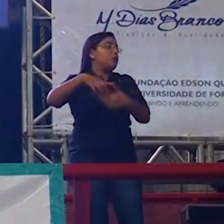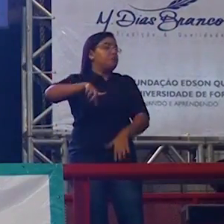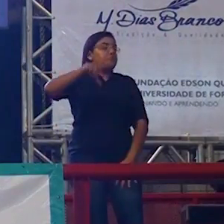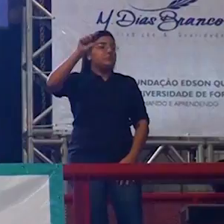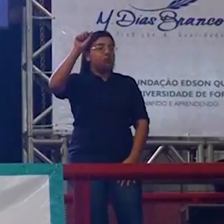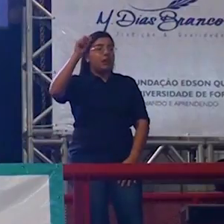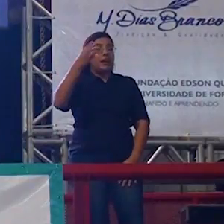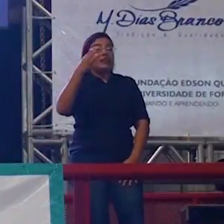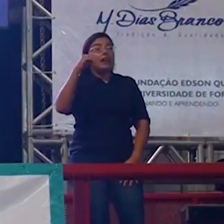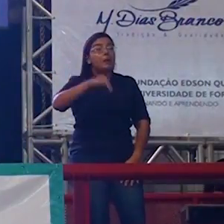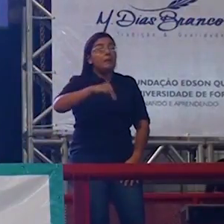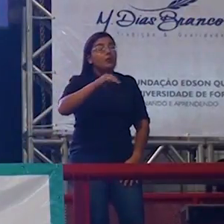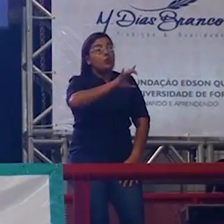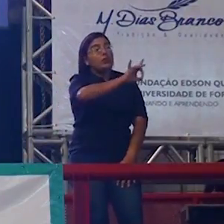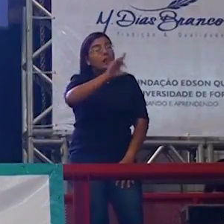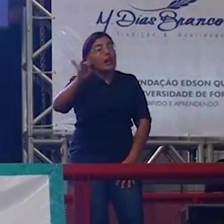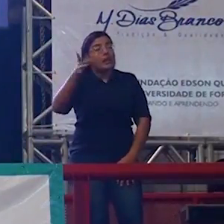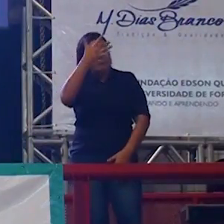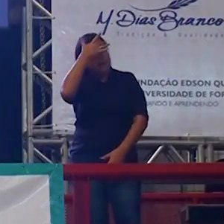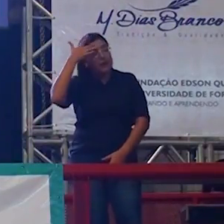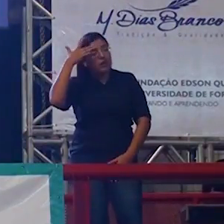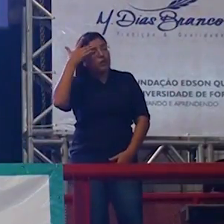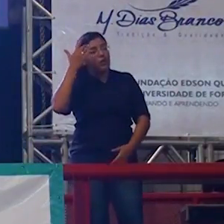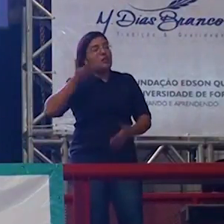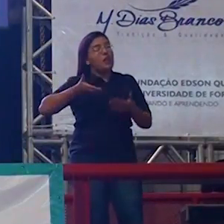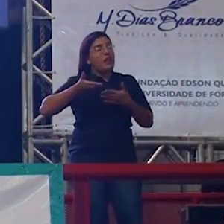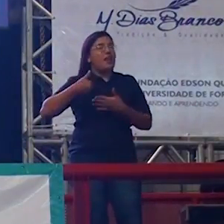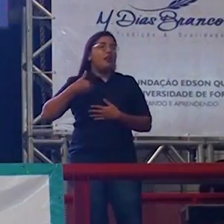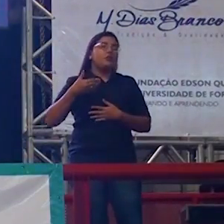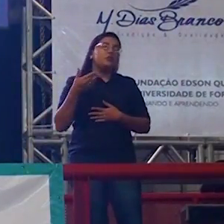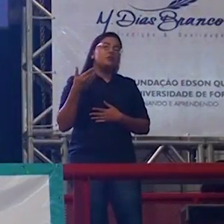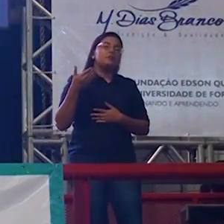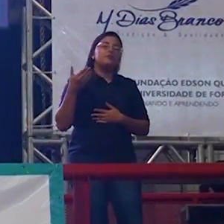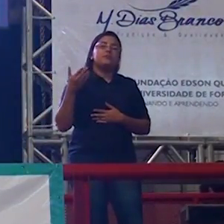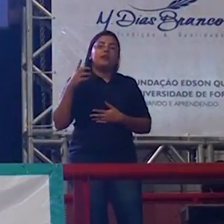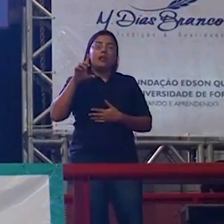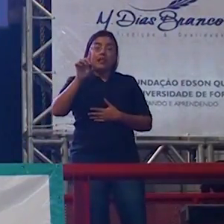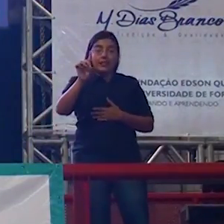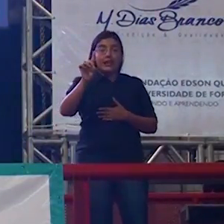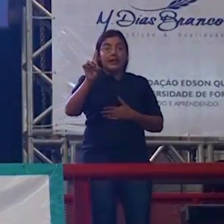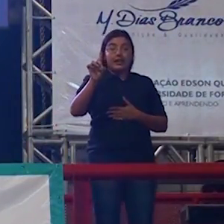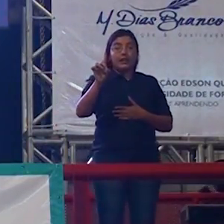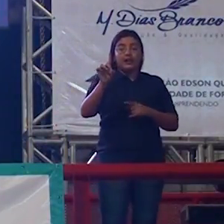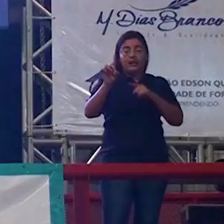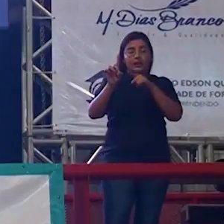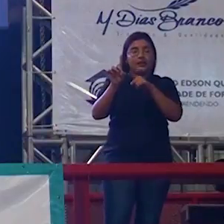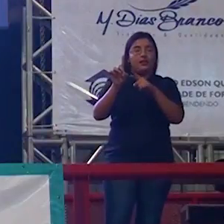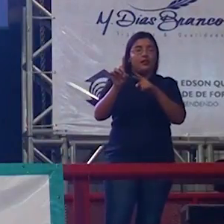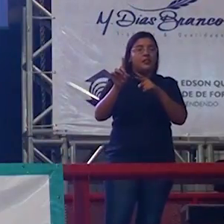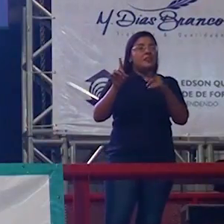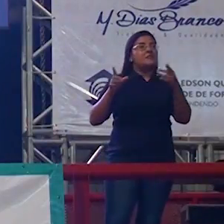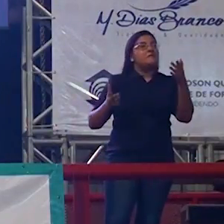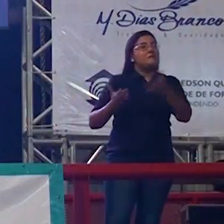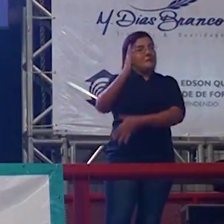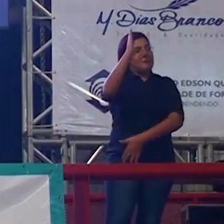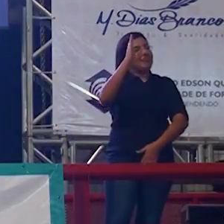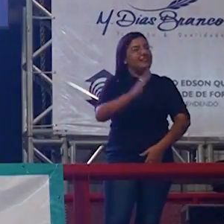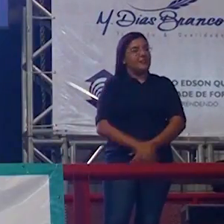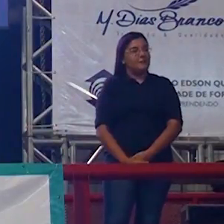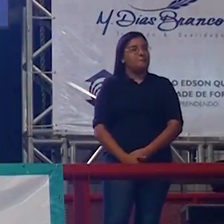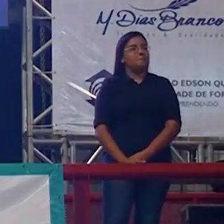Eu só tenho 3 minutos para cada questão. Chutei no item D de dado e